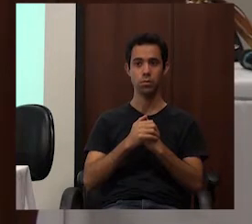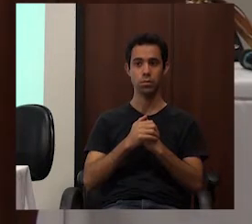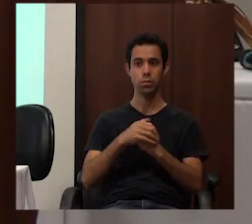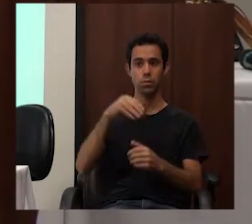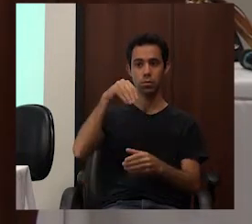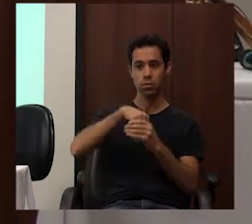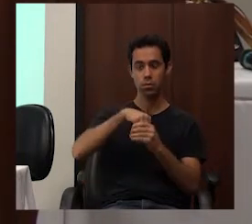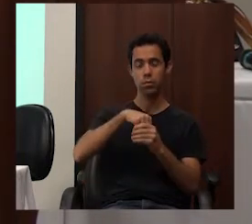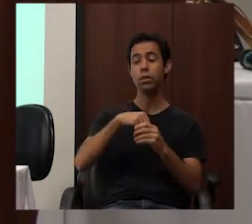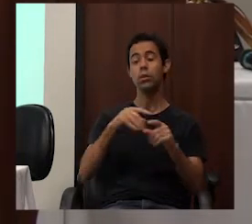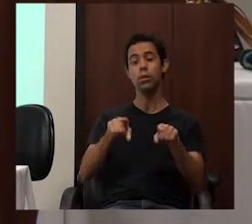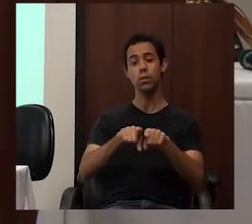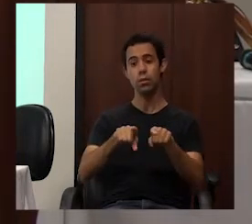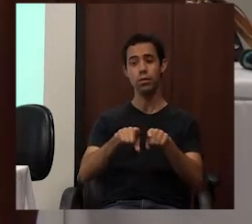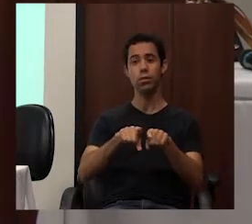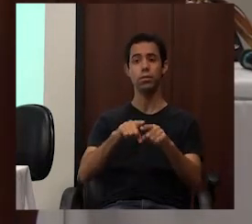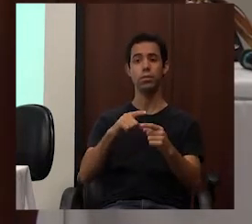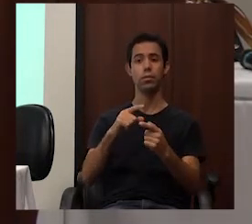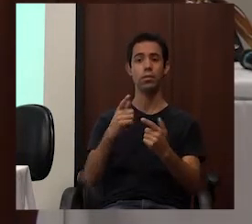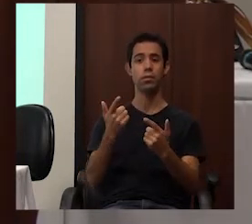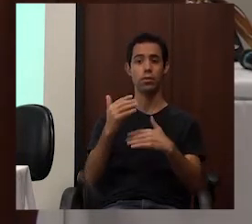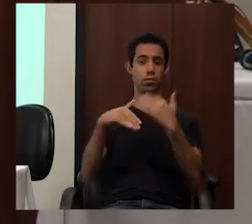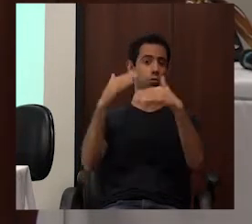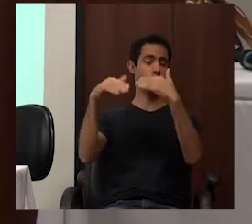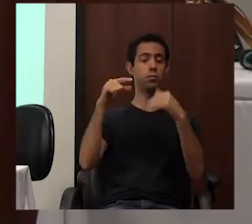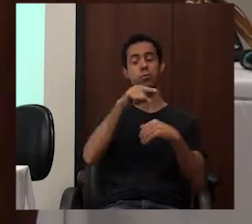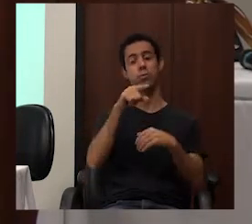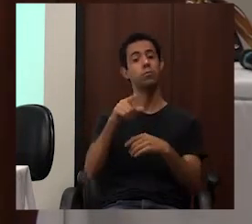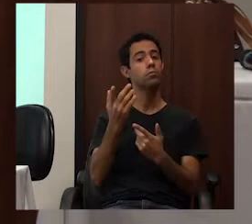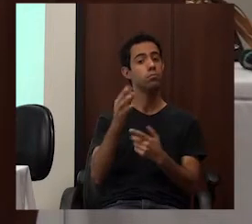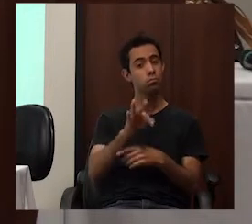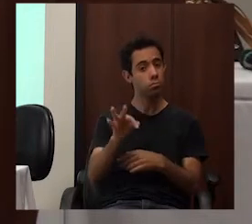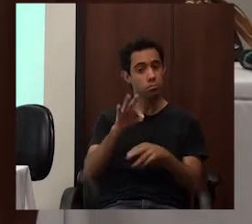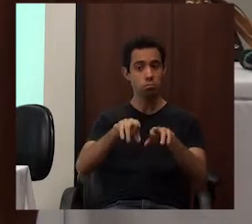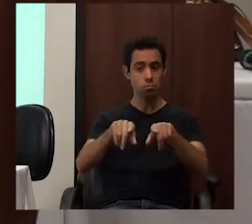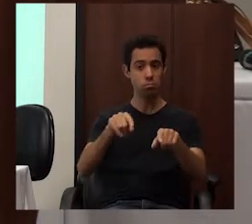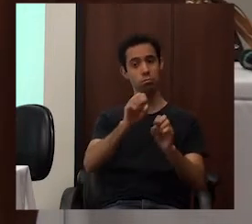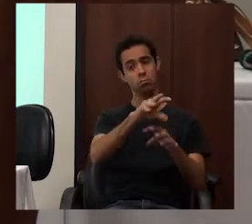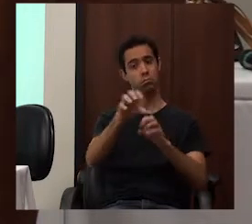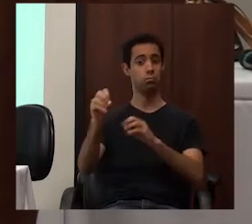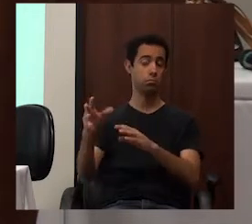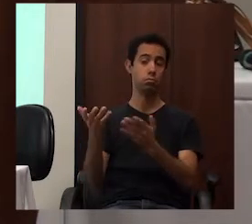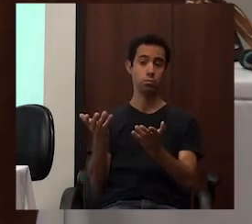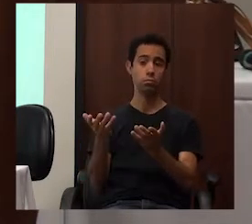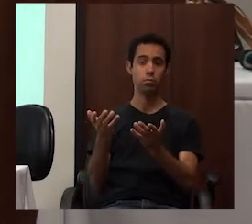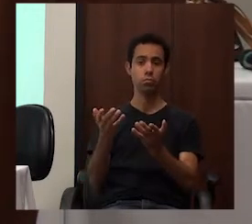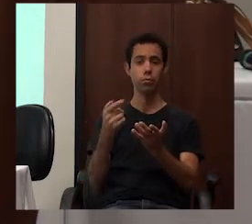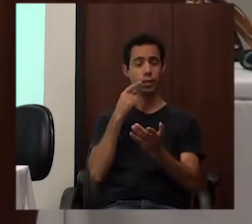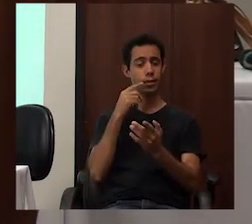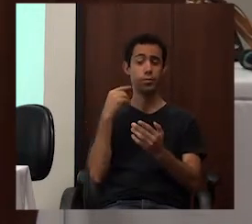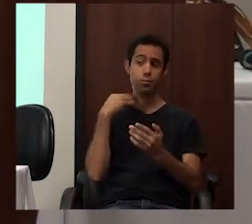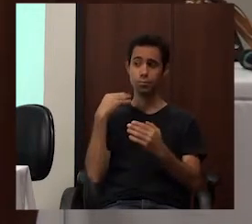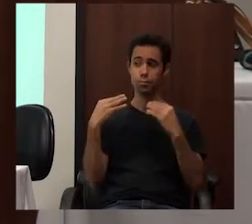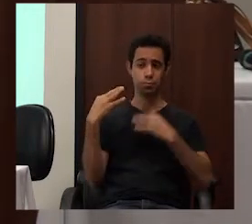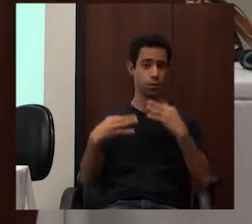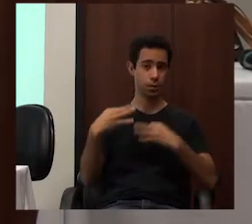que maximizem o desenvolvimento acadêmico e a plena e igual participação no sistema de ensino. Isso a gente não vê na judicialização.